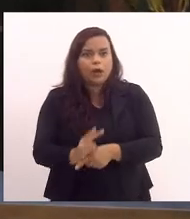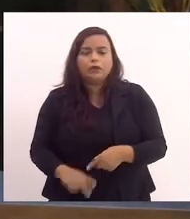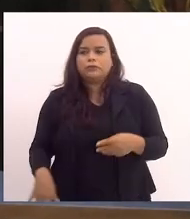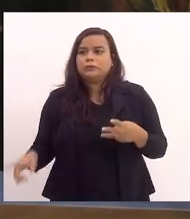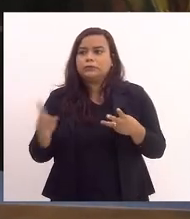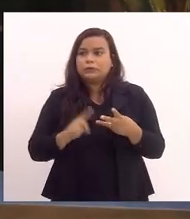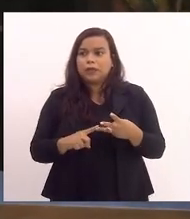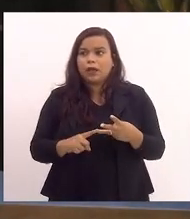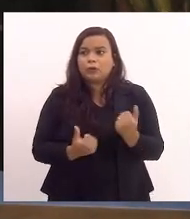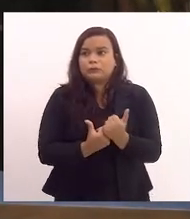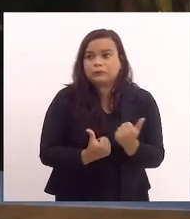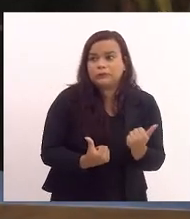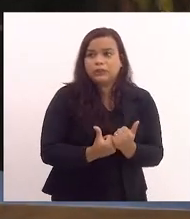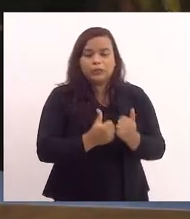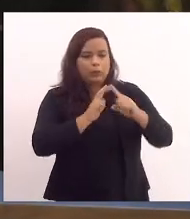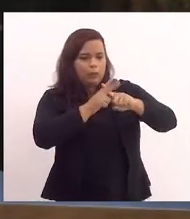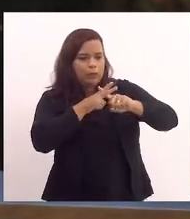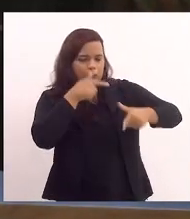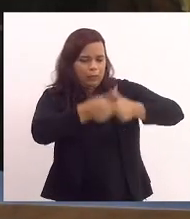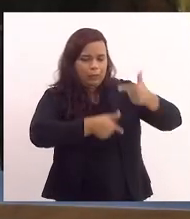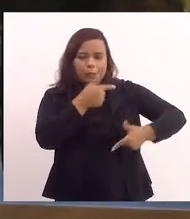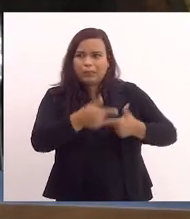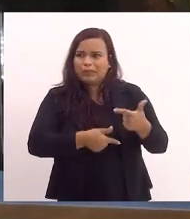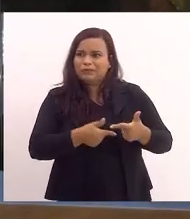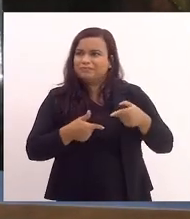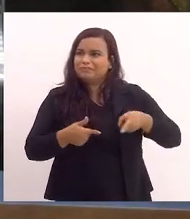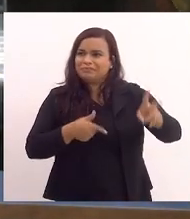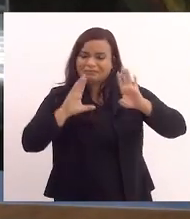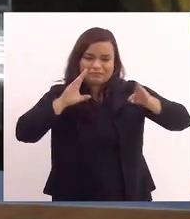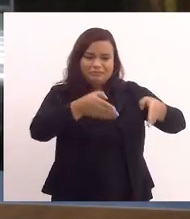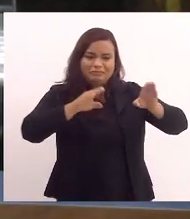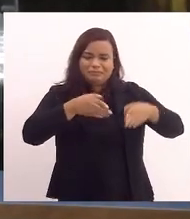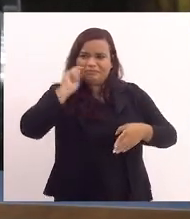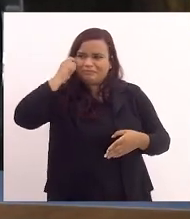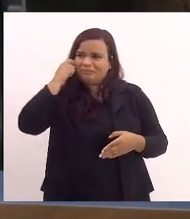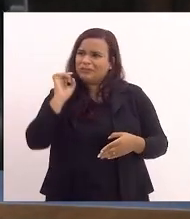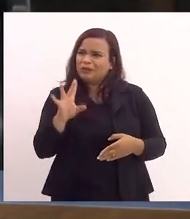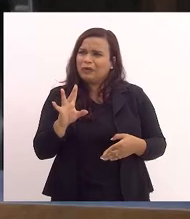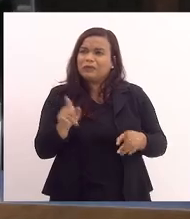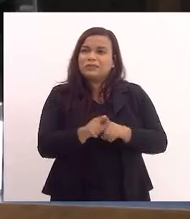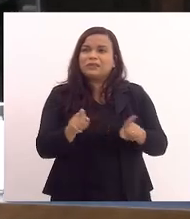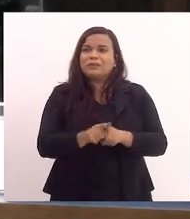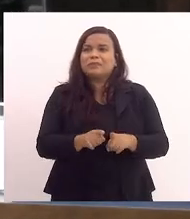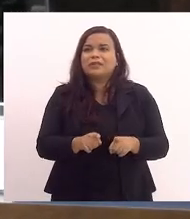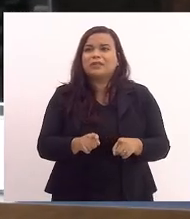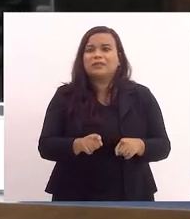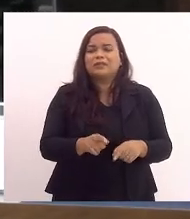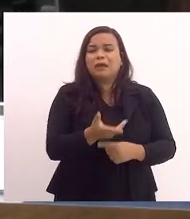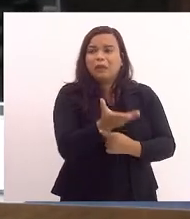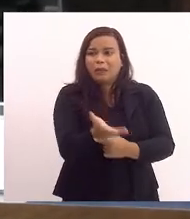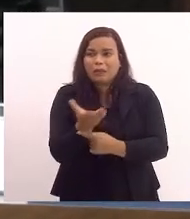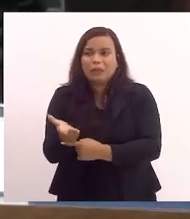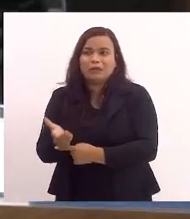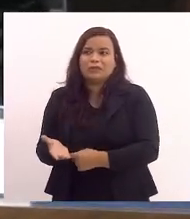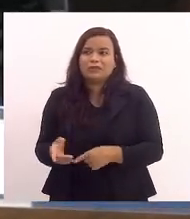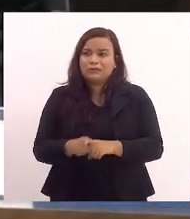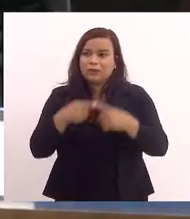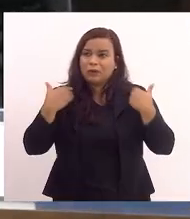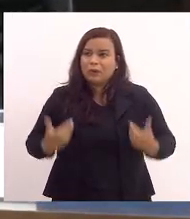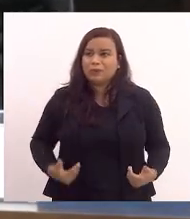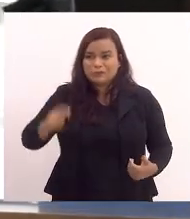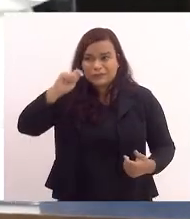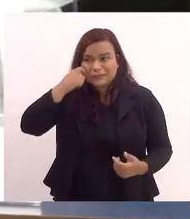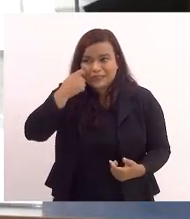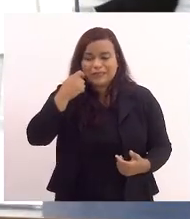se seguem. A perspectiva também da miserabilidade, da adultização dos corpos negros, especialmente das